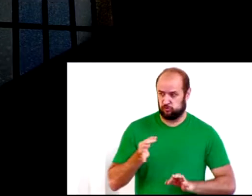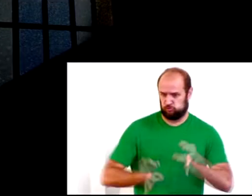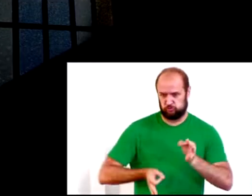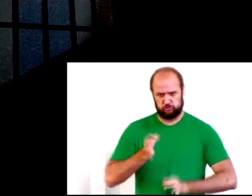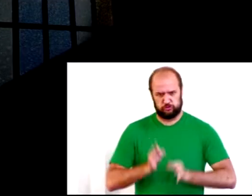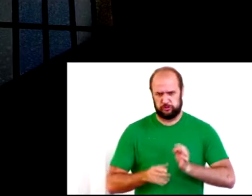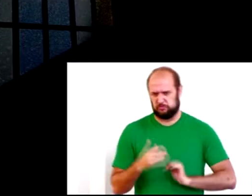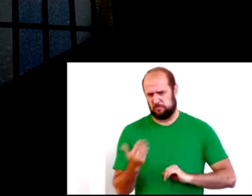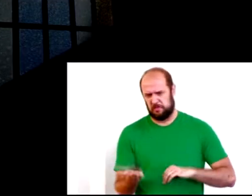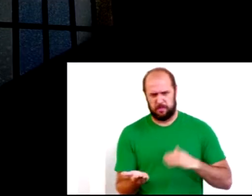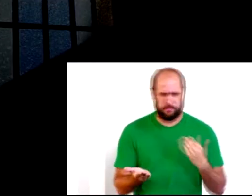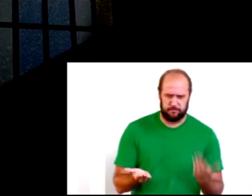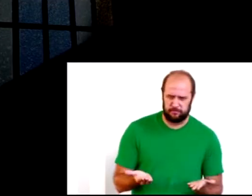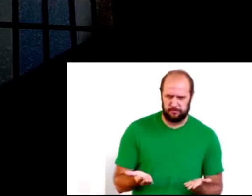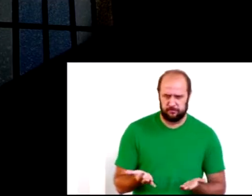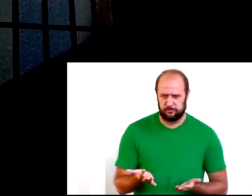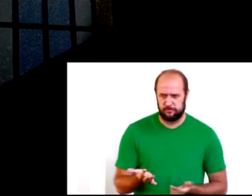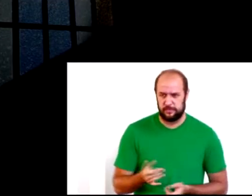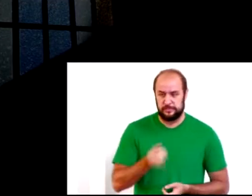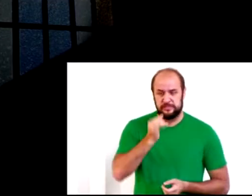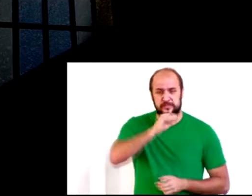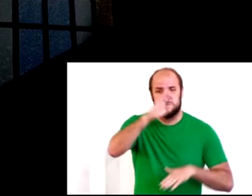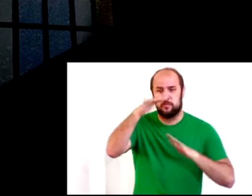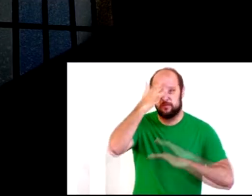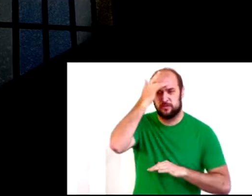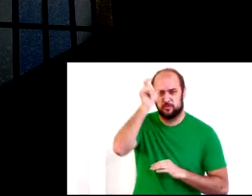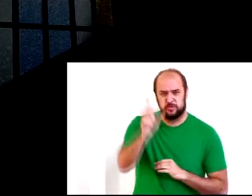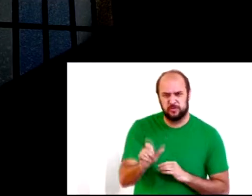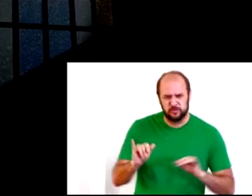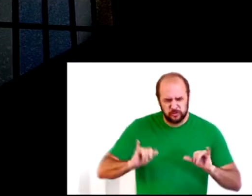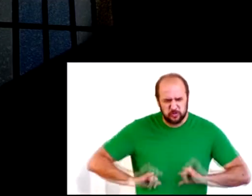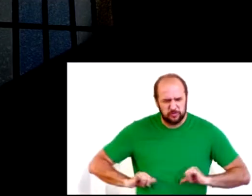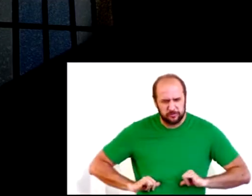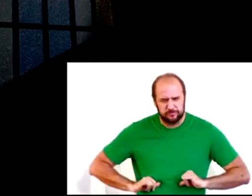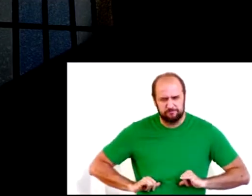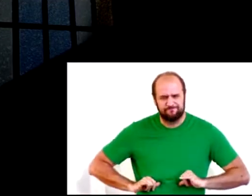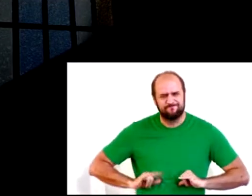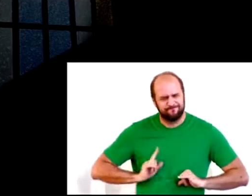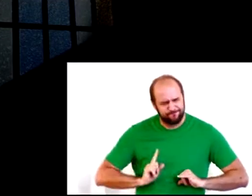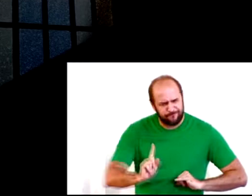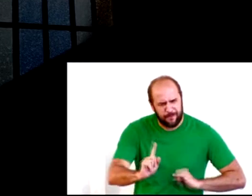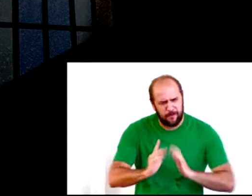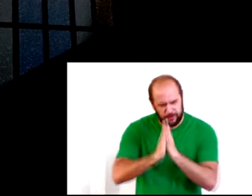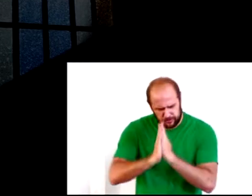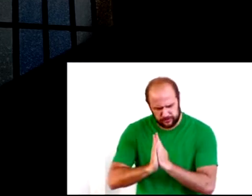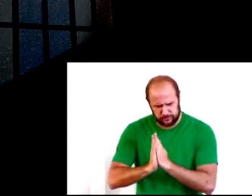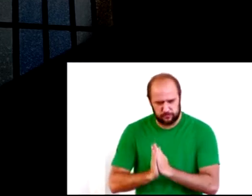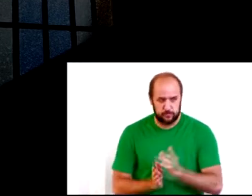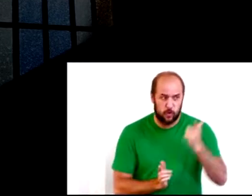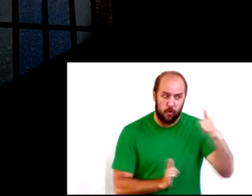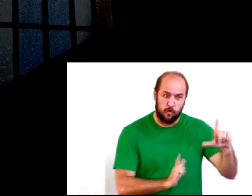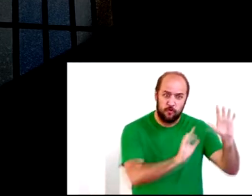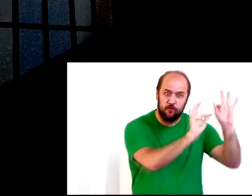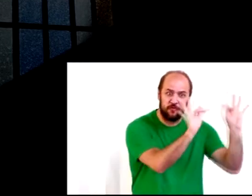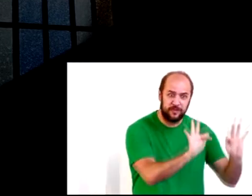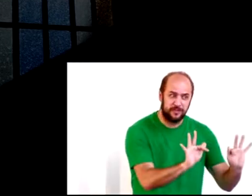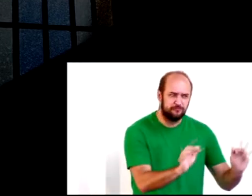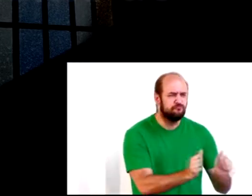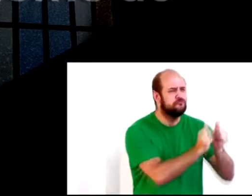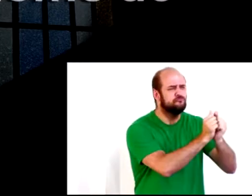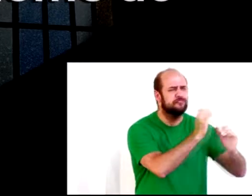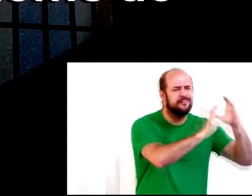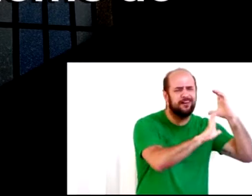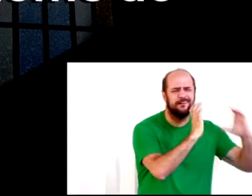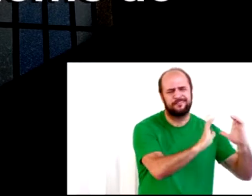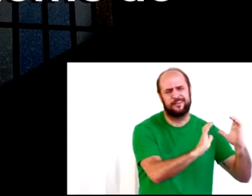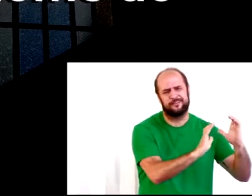juízo. Está alguém entre vós sofrendo? Faça oração. Está alguém alegre? Cante